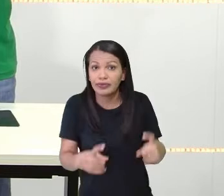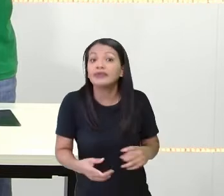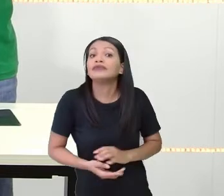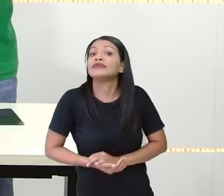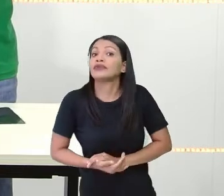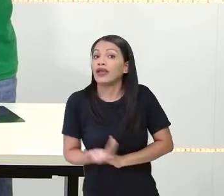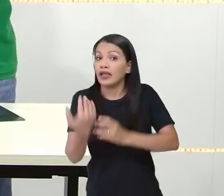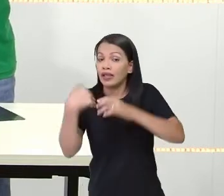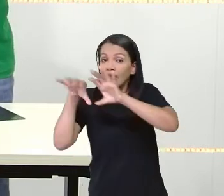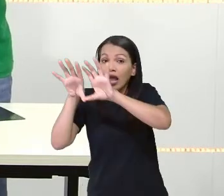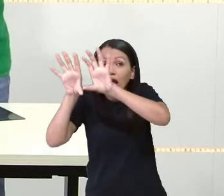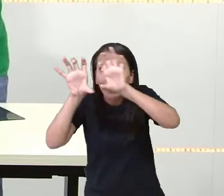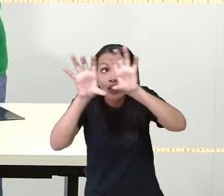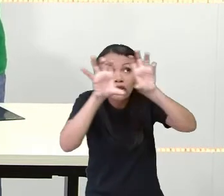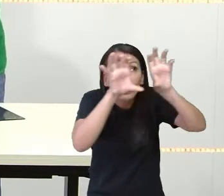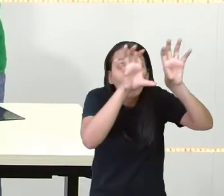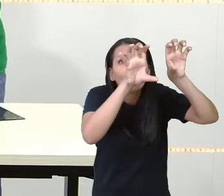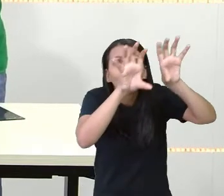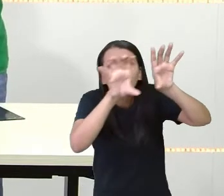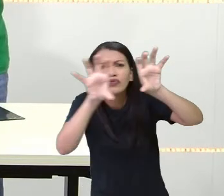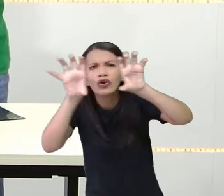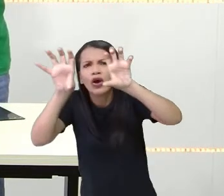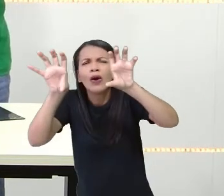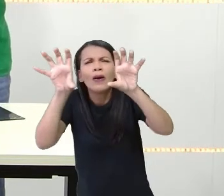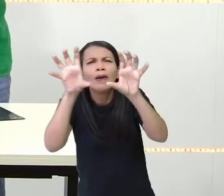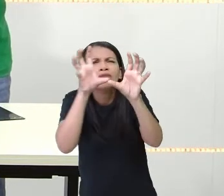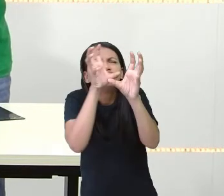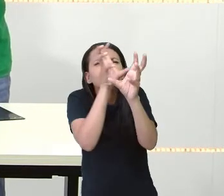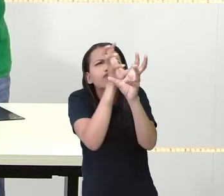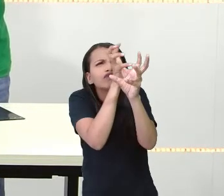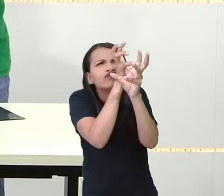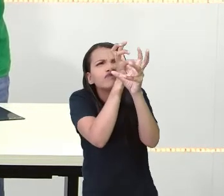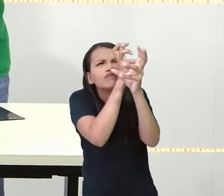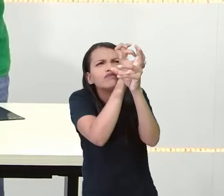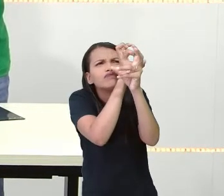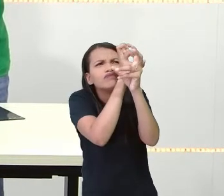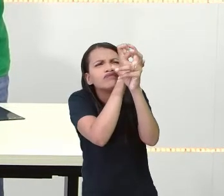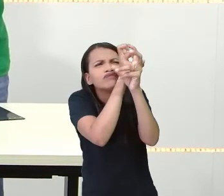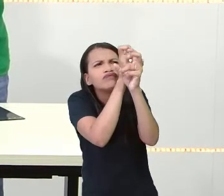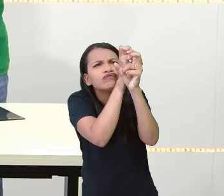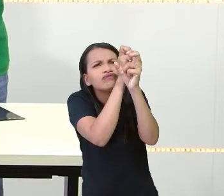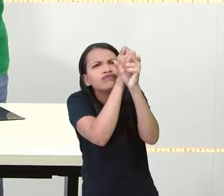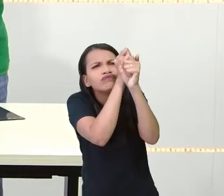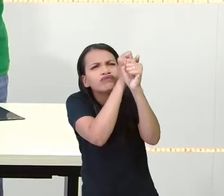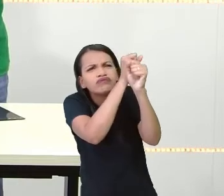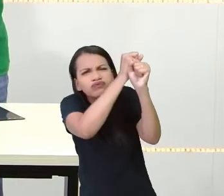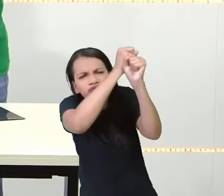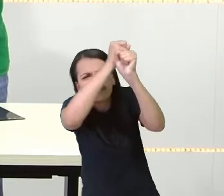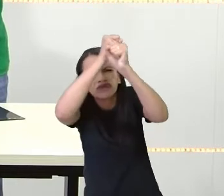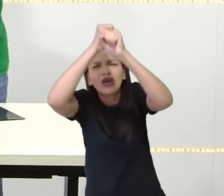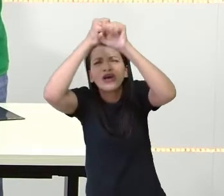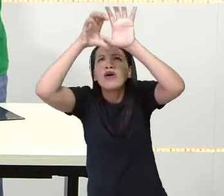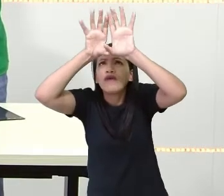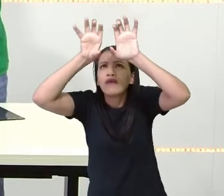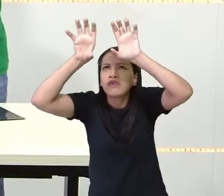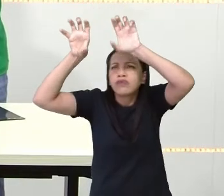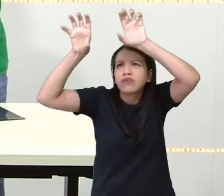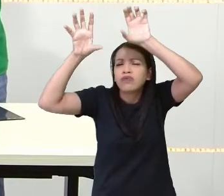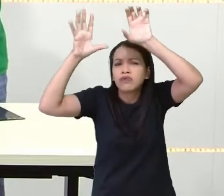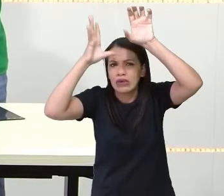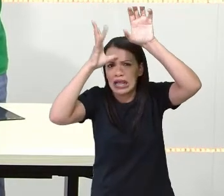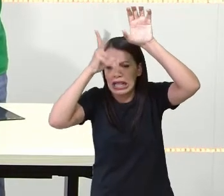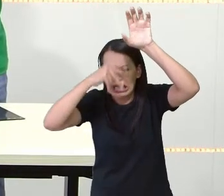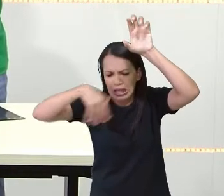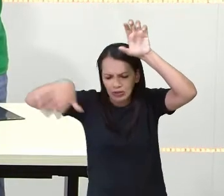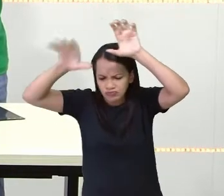E a nuvem começou a ficar bem pretinha e parou em cima da galinha de Angola. E na